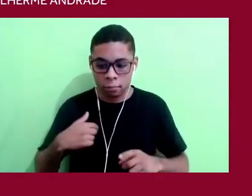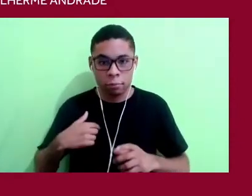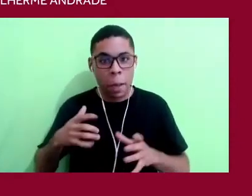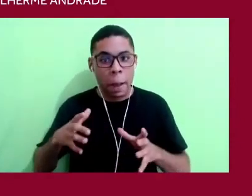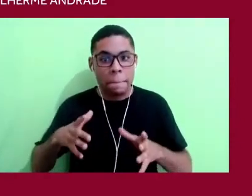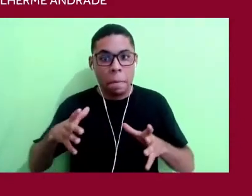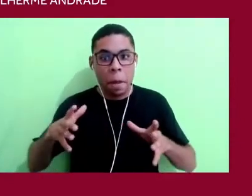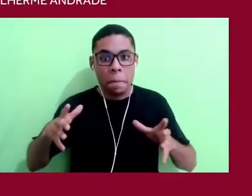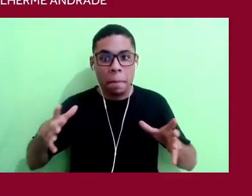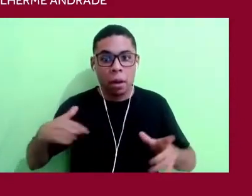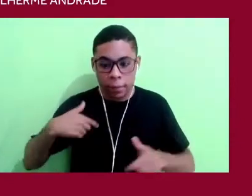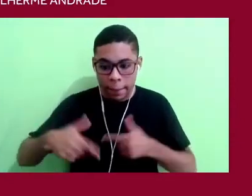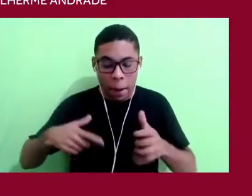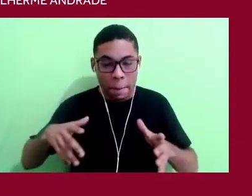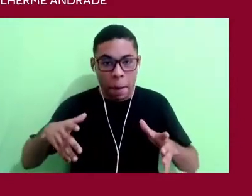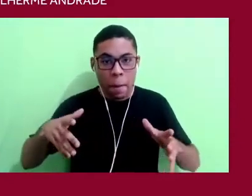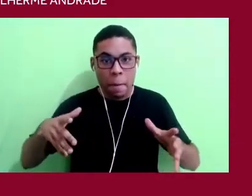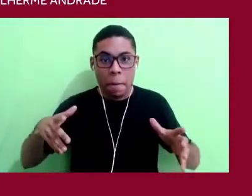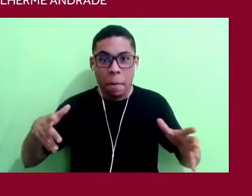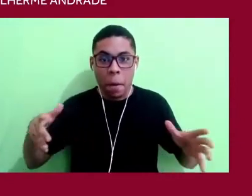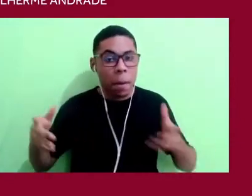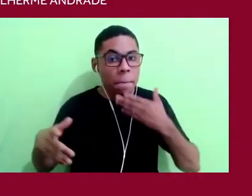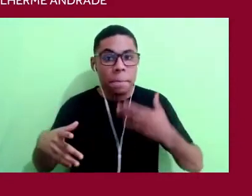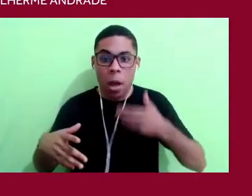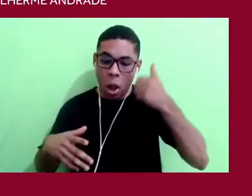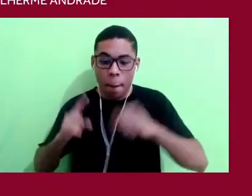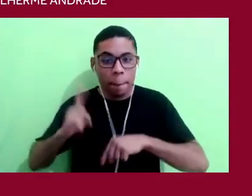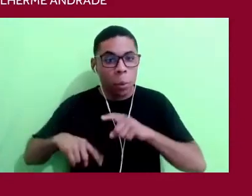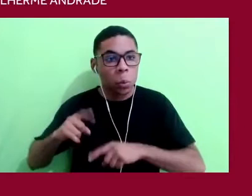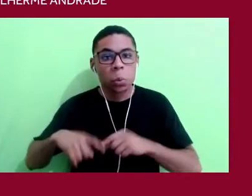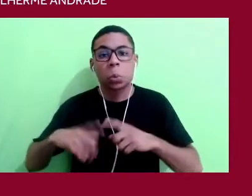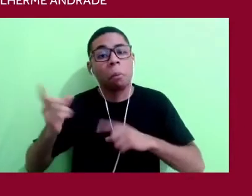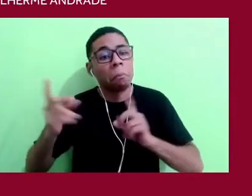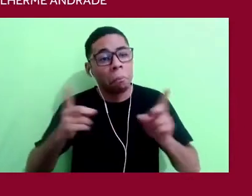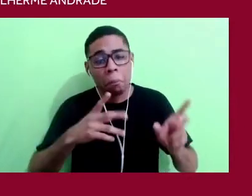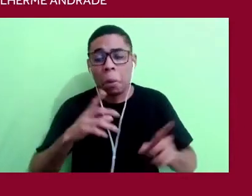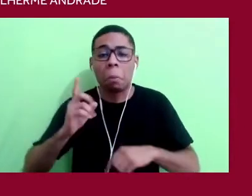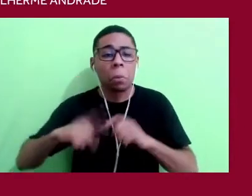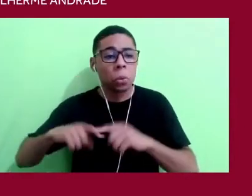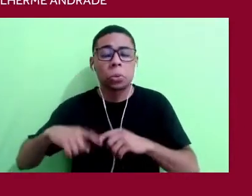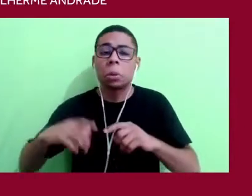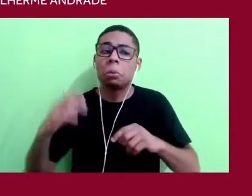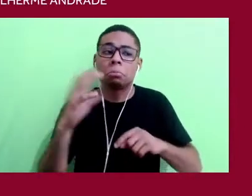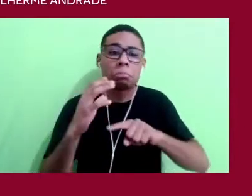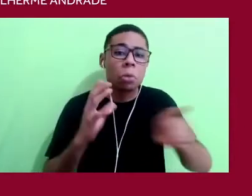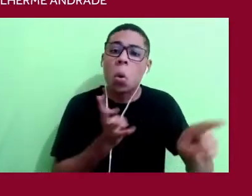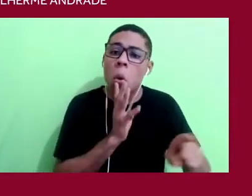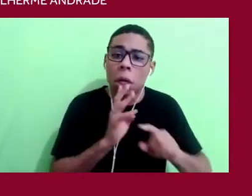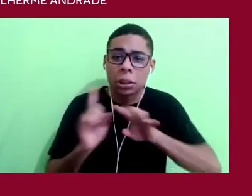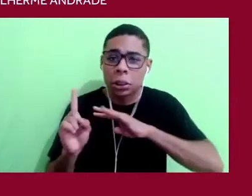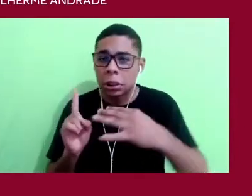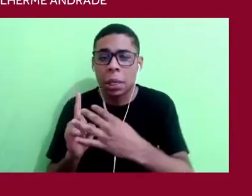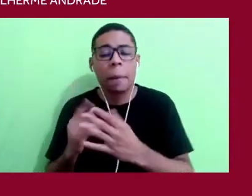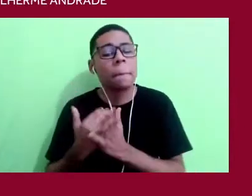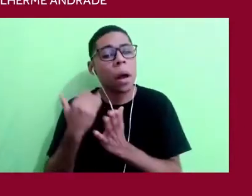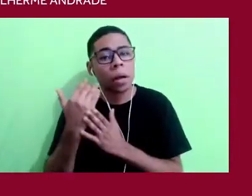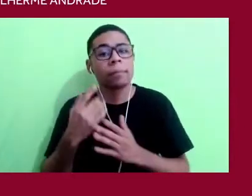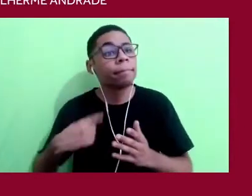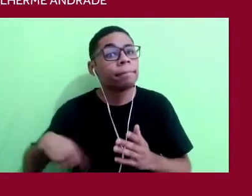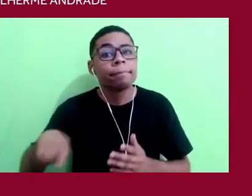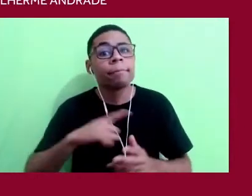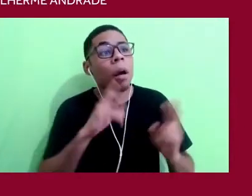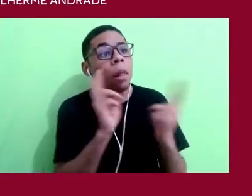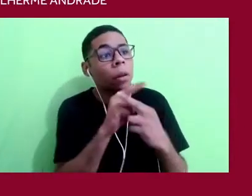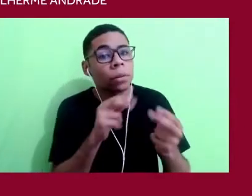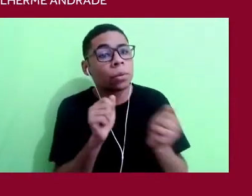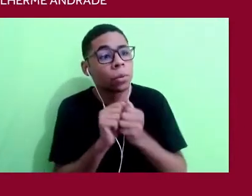nossos serviços, né? Os nossos produtos, tá? E que a gente também crie laços, né? Que a gente se relacione com as